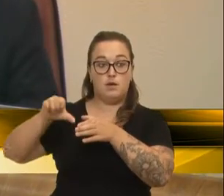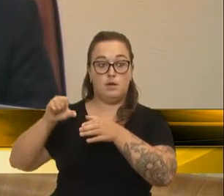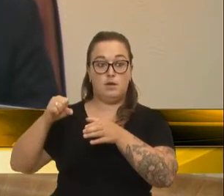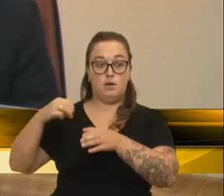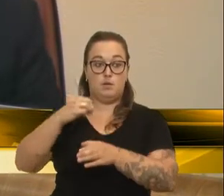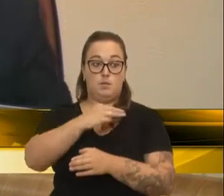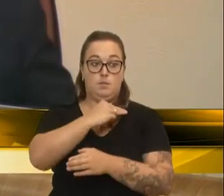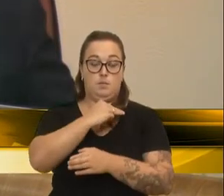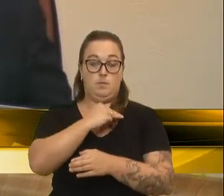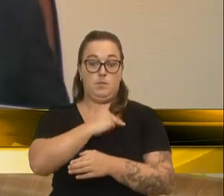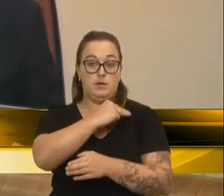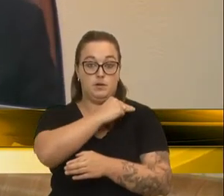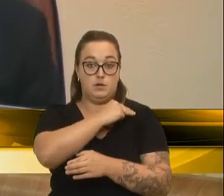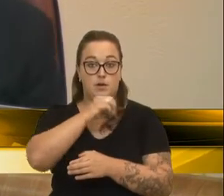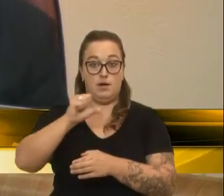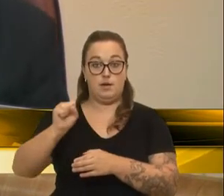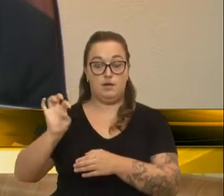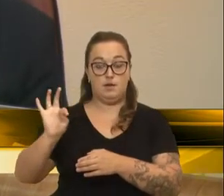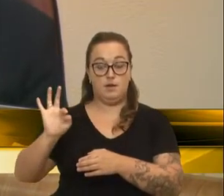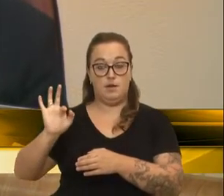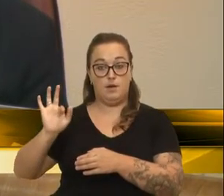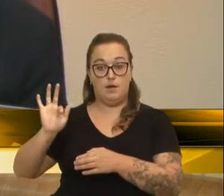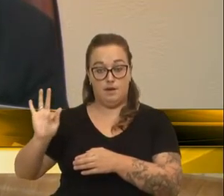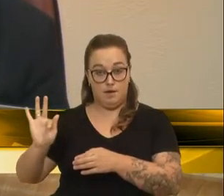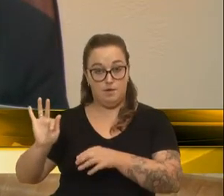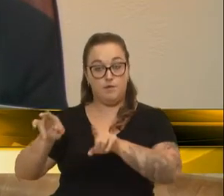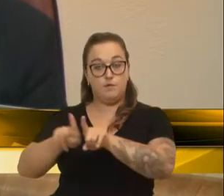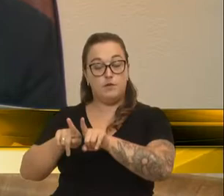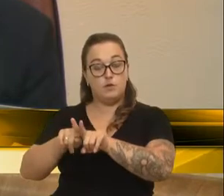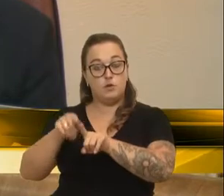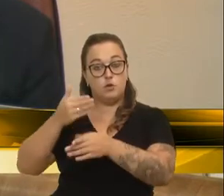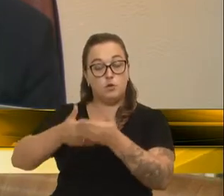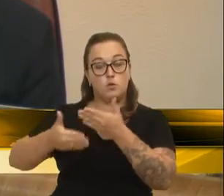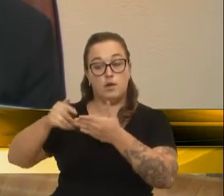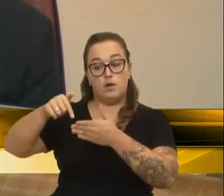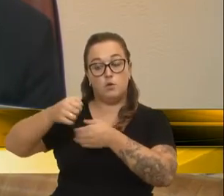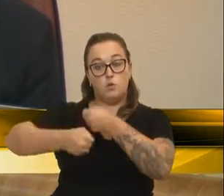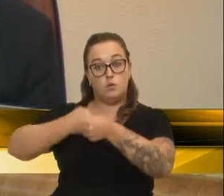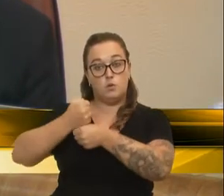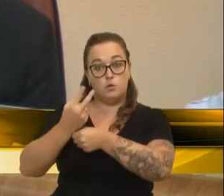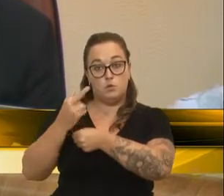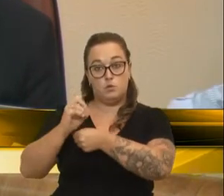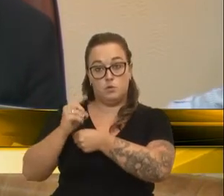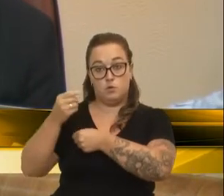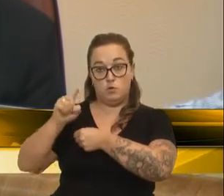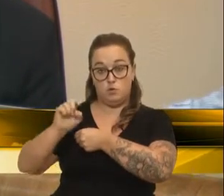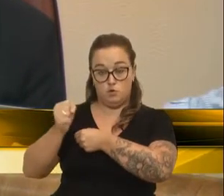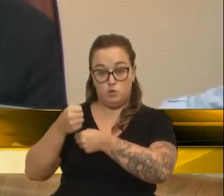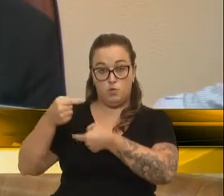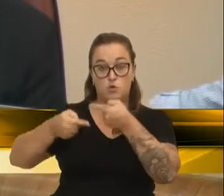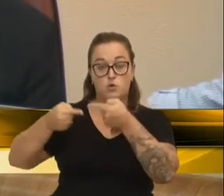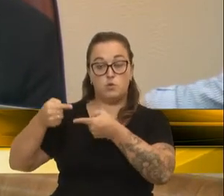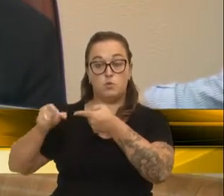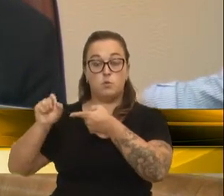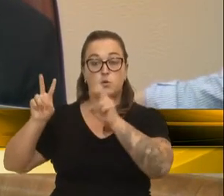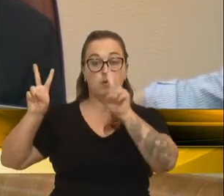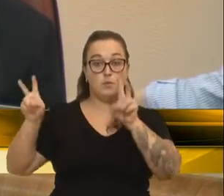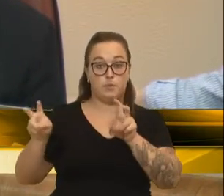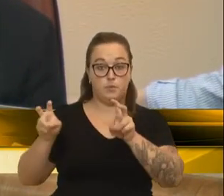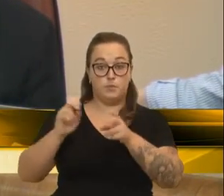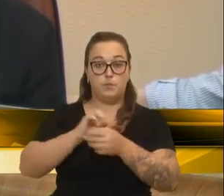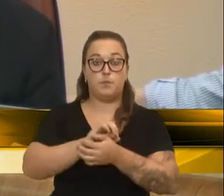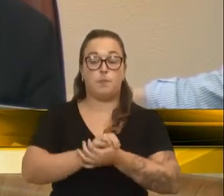sessões ordinárias da Corte, realizada em 20 e 21 de agosto de 2008, e saliente os seguintes trechos, 2 pontos.